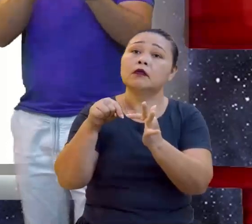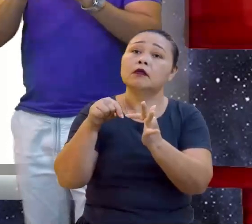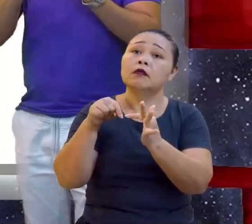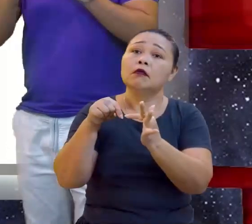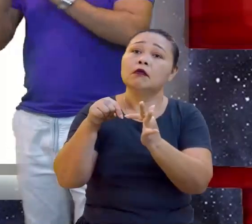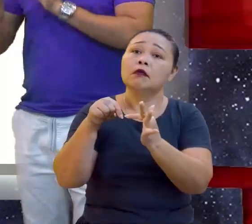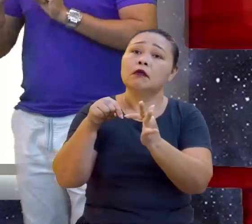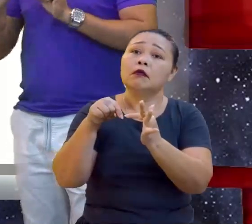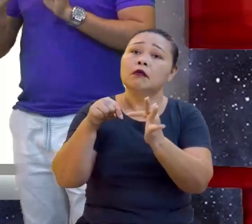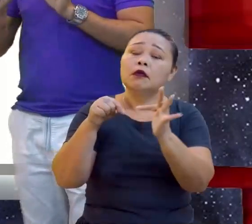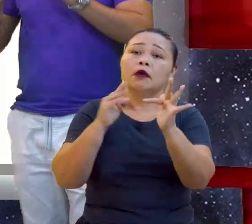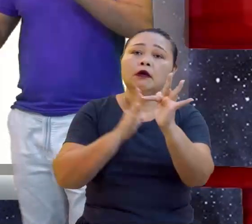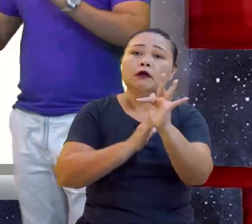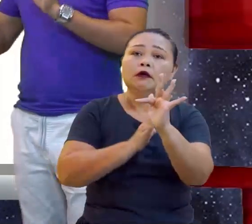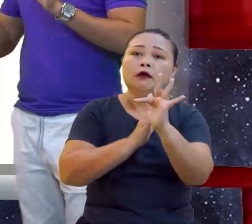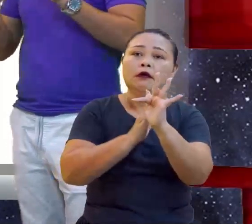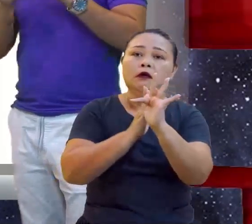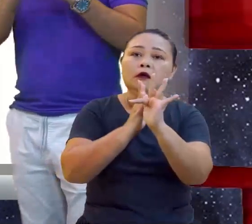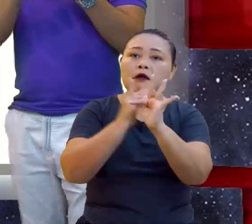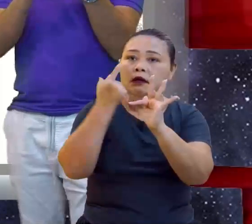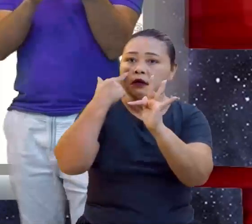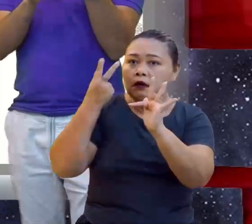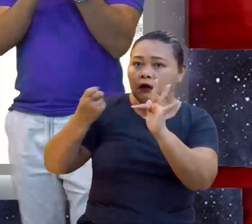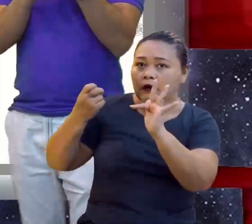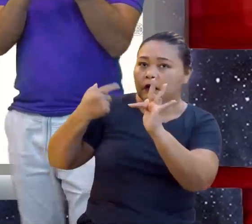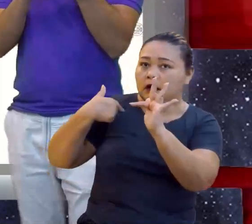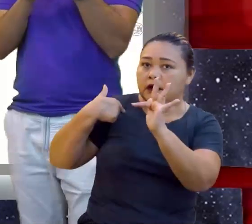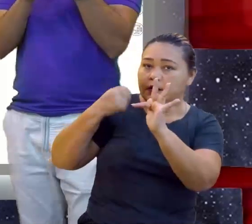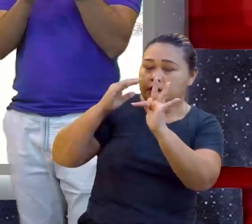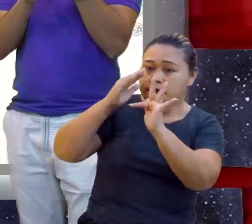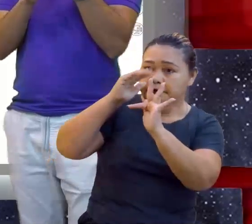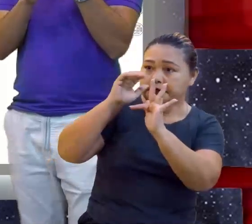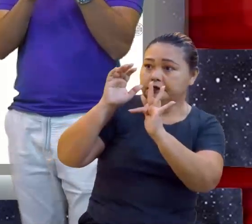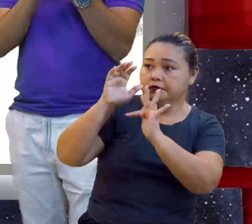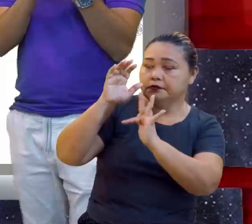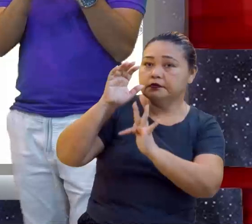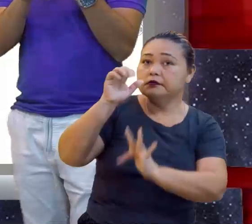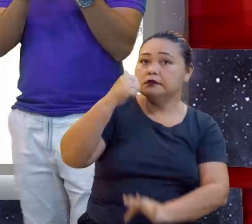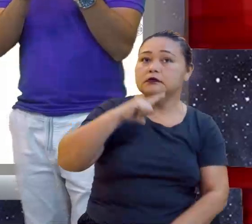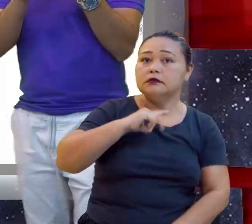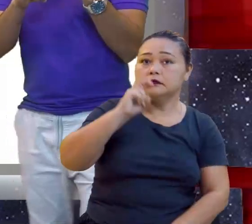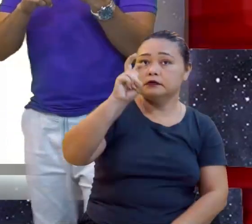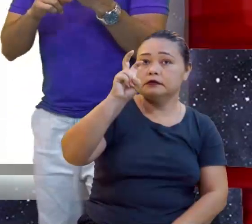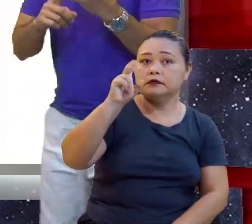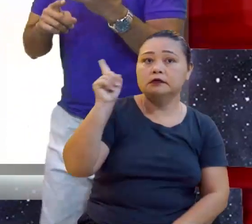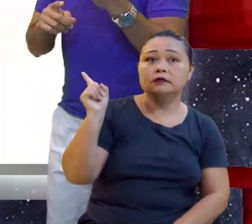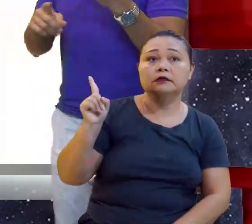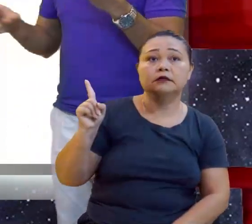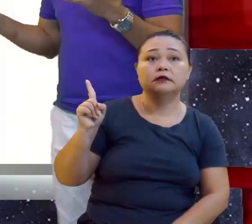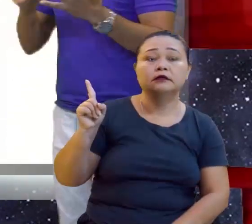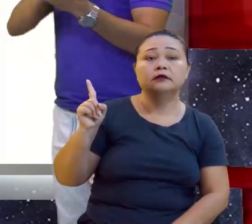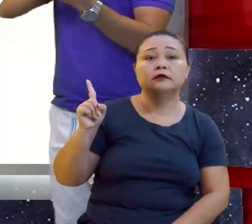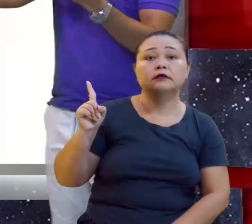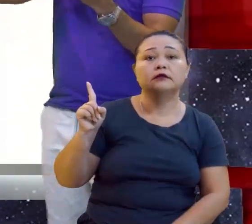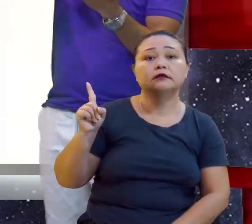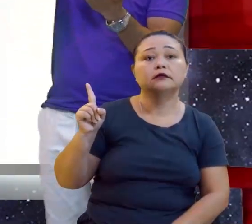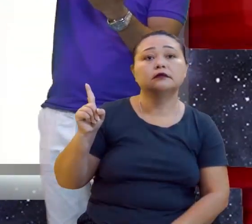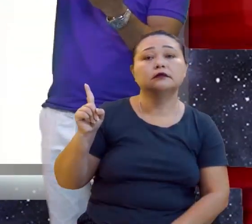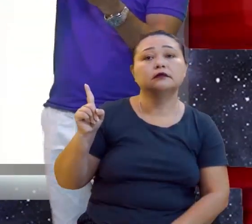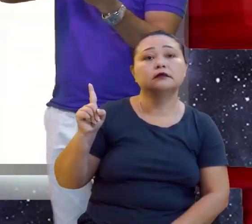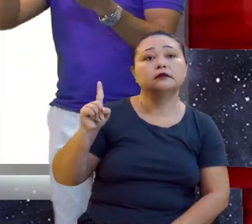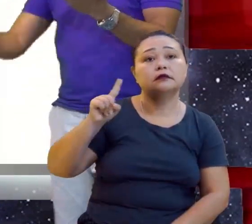Um crescimento. Se você observar lá os 5 gráficos, nós temos no Vamos trazer eles aqui lá, de volta. Ó. Olha aqui, ó. Esse